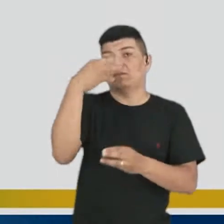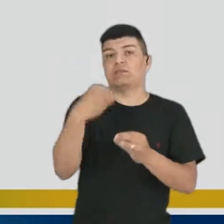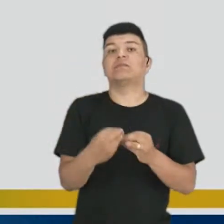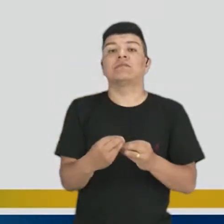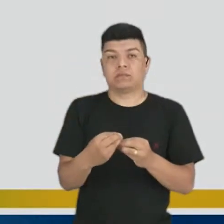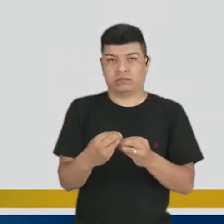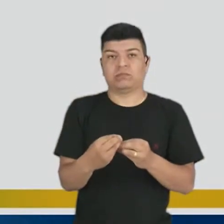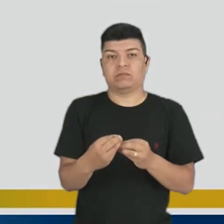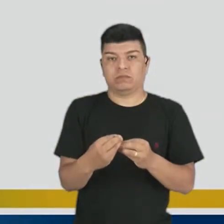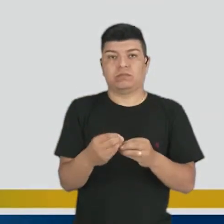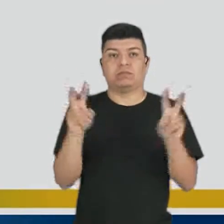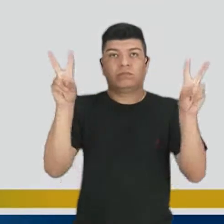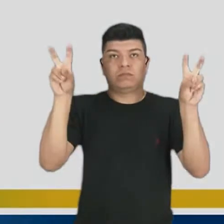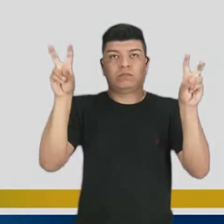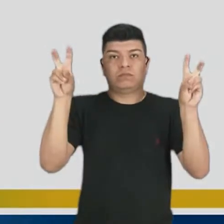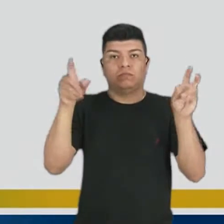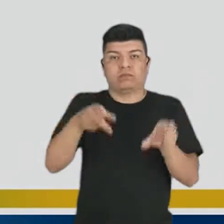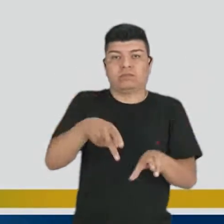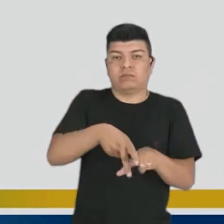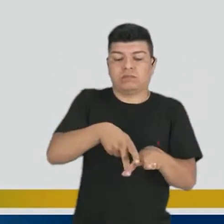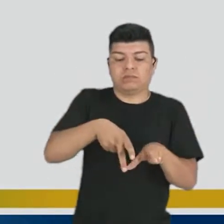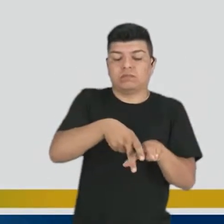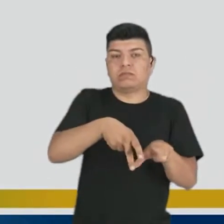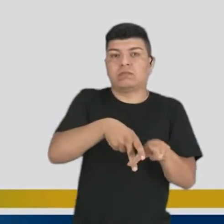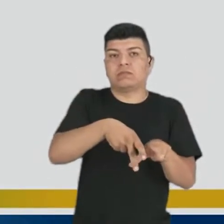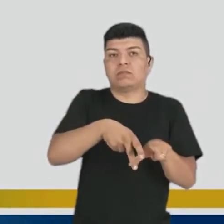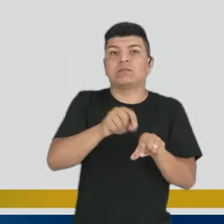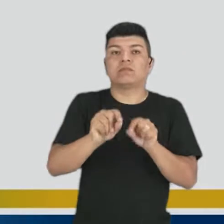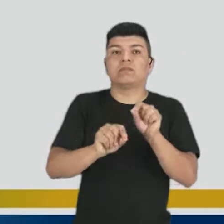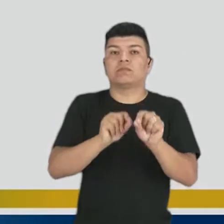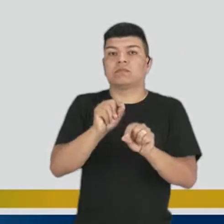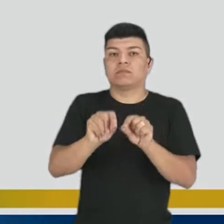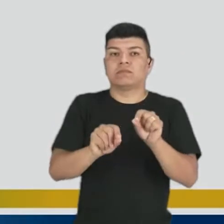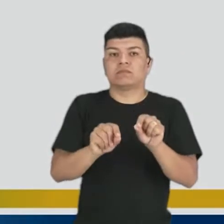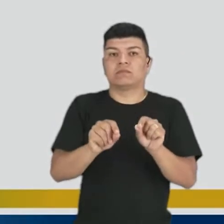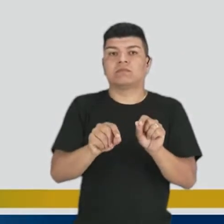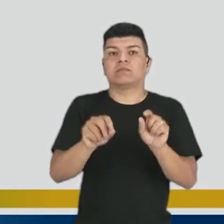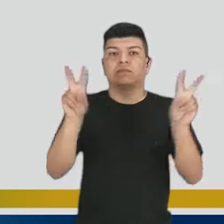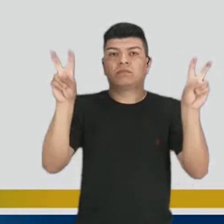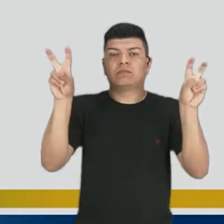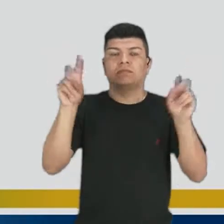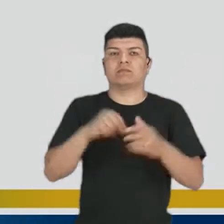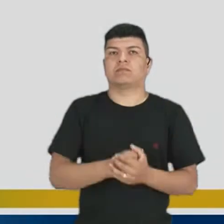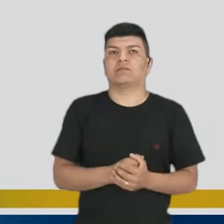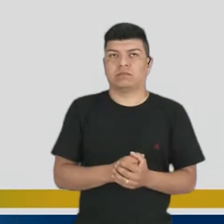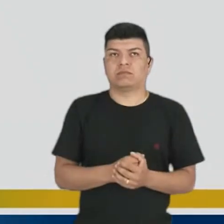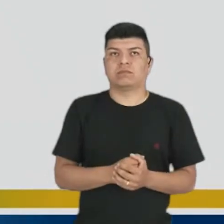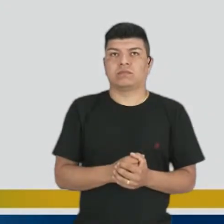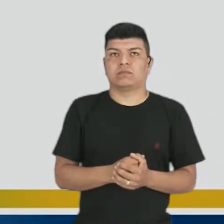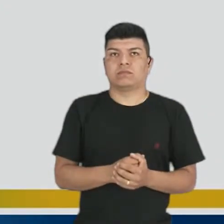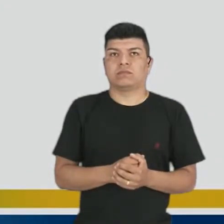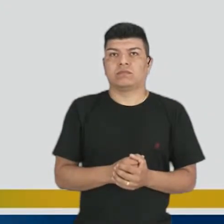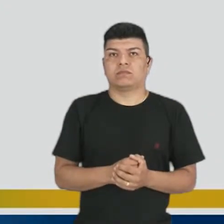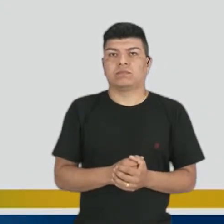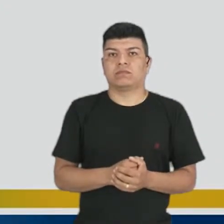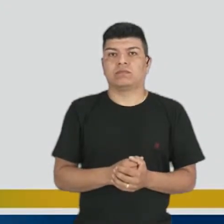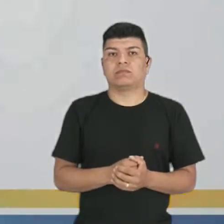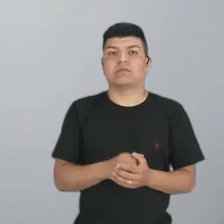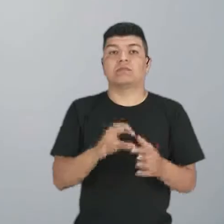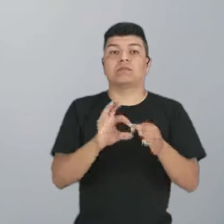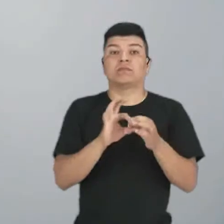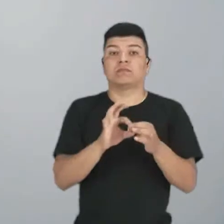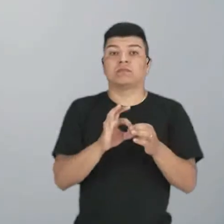a respeito desse goleiro? O que você ficou sabendo a respeito dessa matéria? O que você ficou sabendo em relação